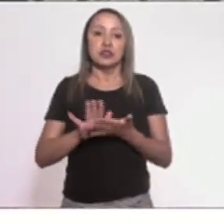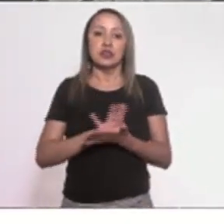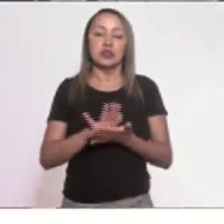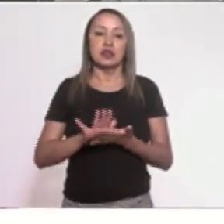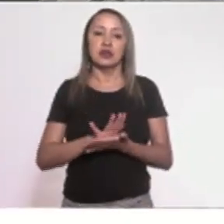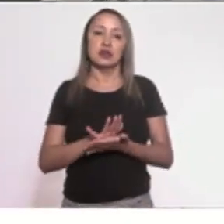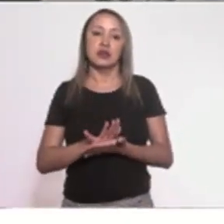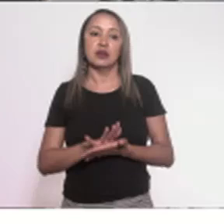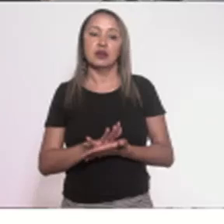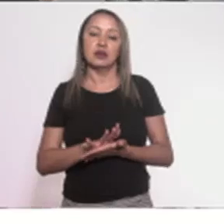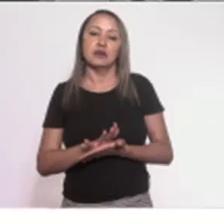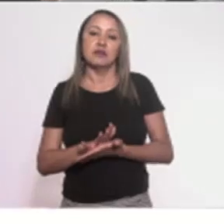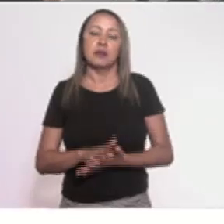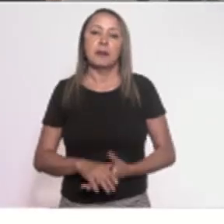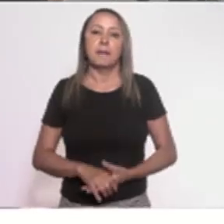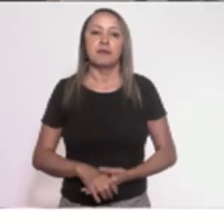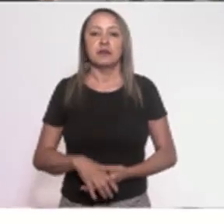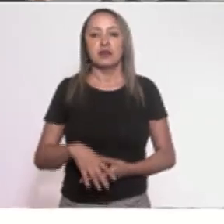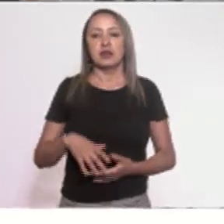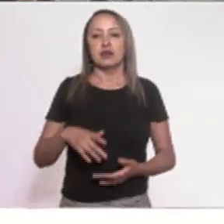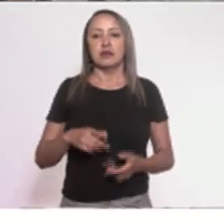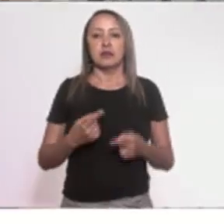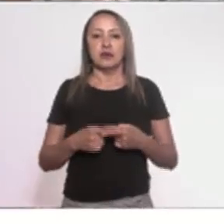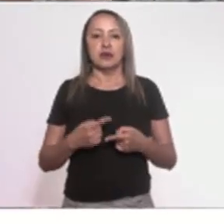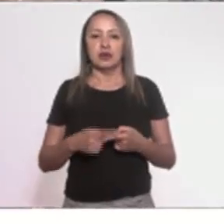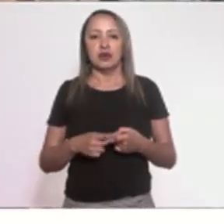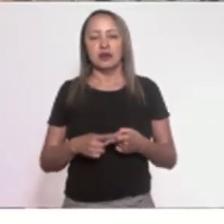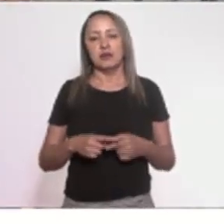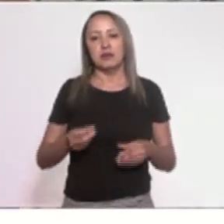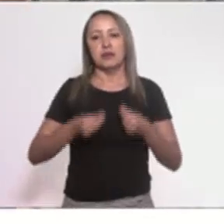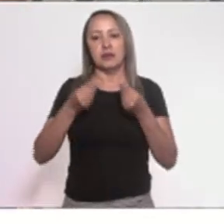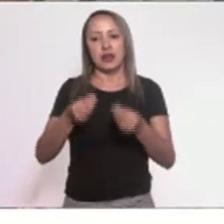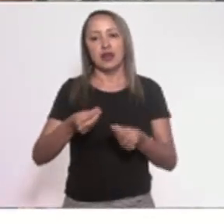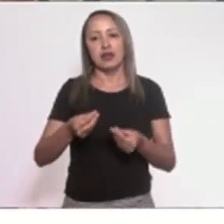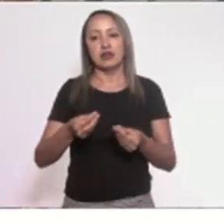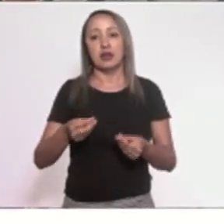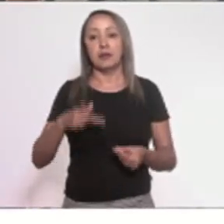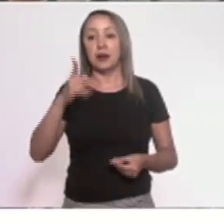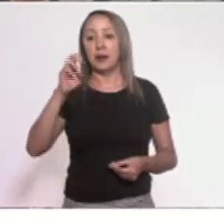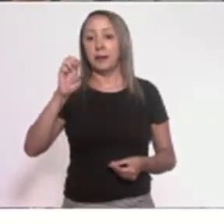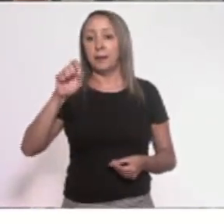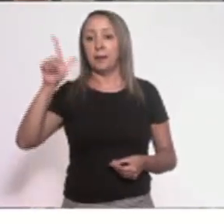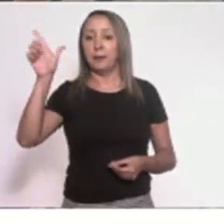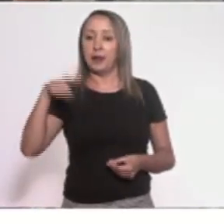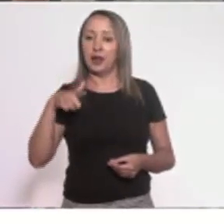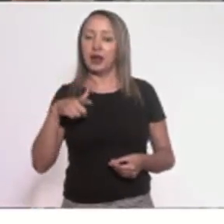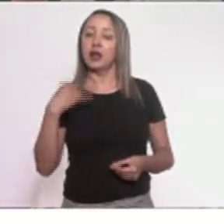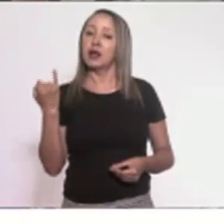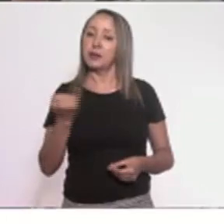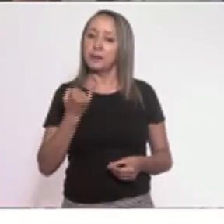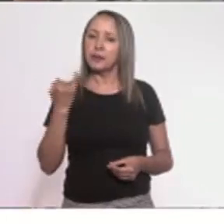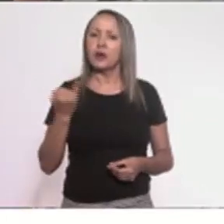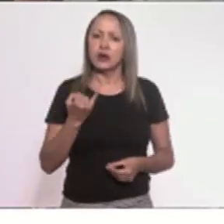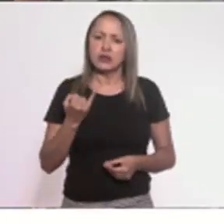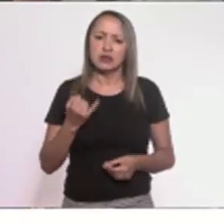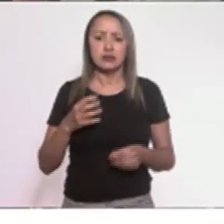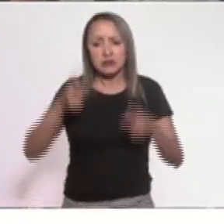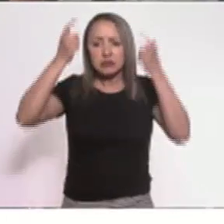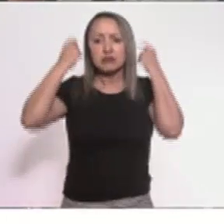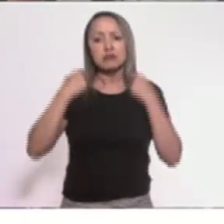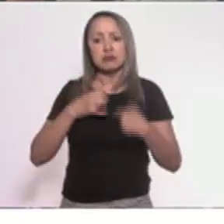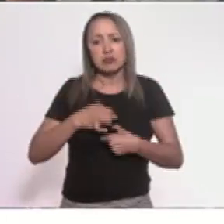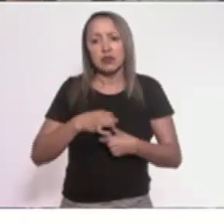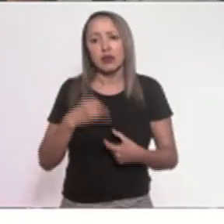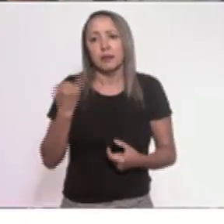PSL para que fosse mudado para dar para o Pelé, que também é uma importante referência. Não teria nenhum problema em dar uma medalha